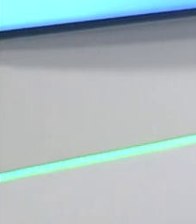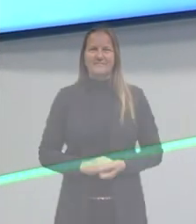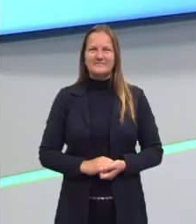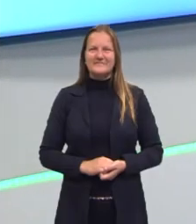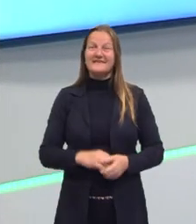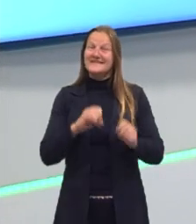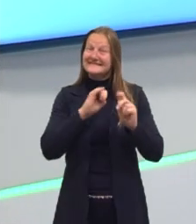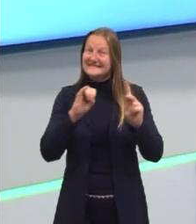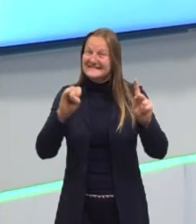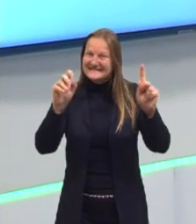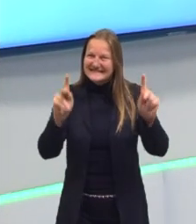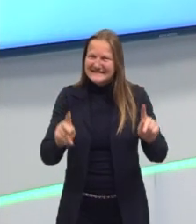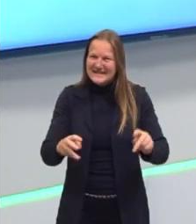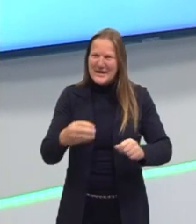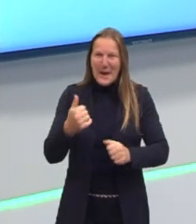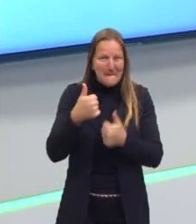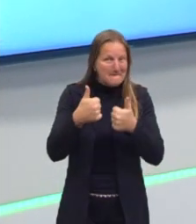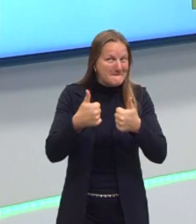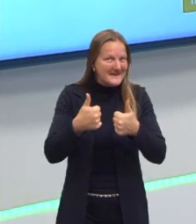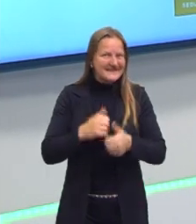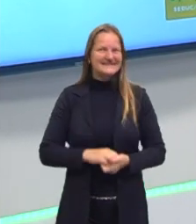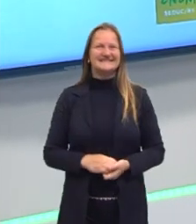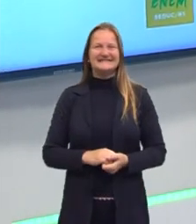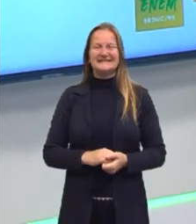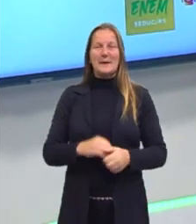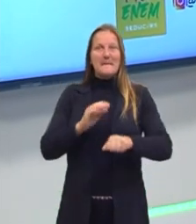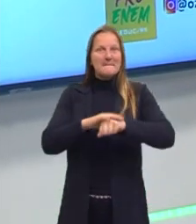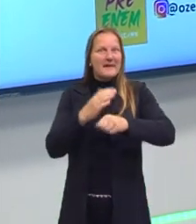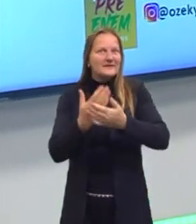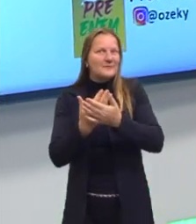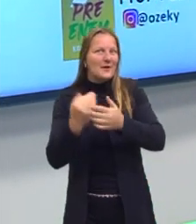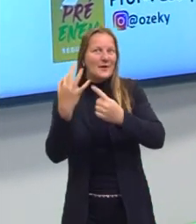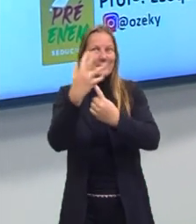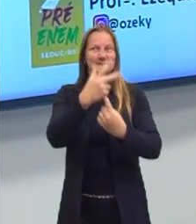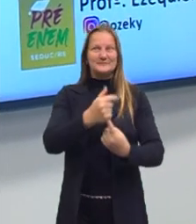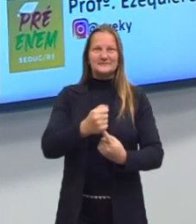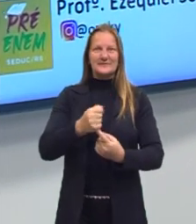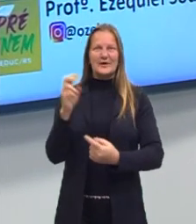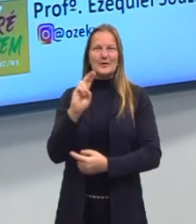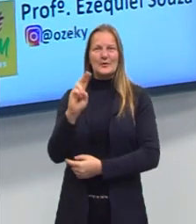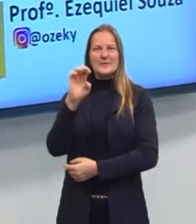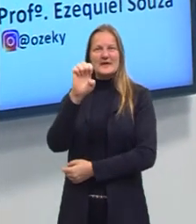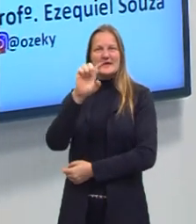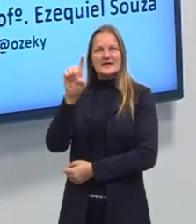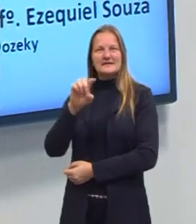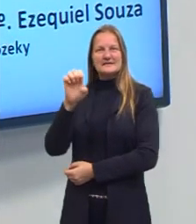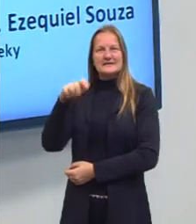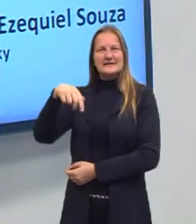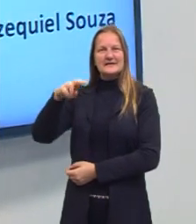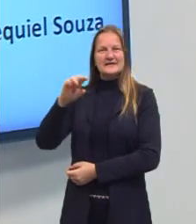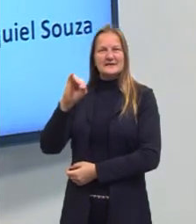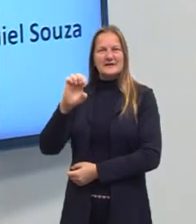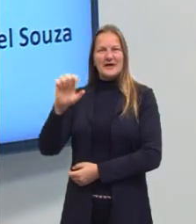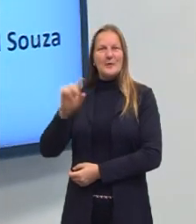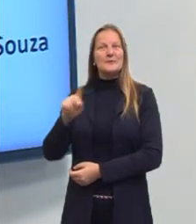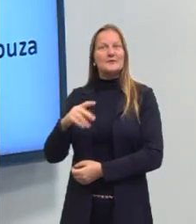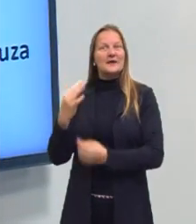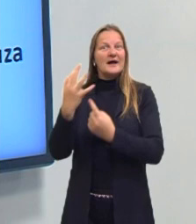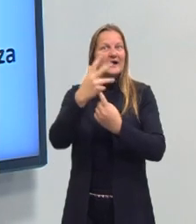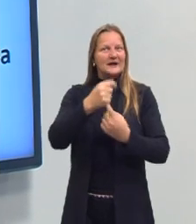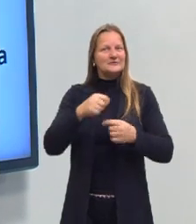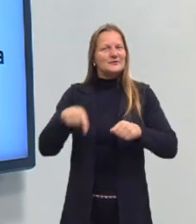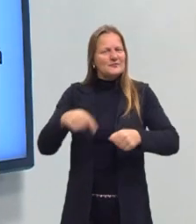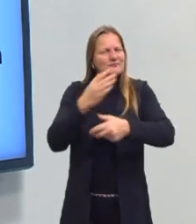e aí pessoal beleza vamos para mais uma aula de arte meu nome é Ezequiel Souza sou professor de